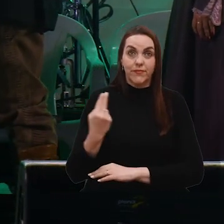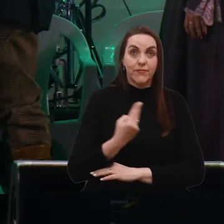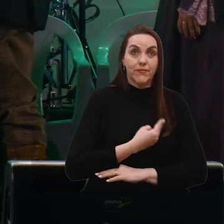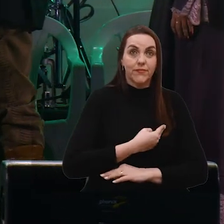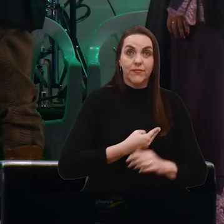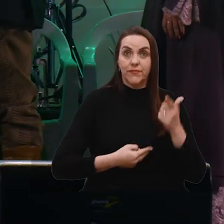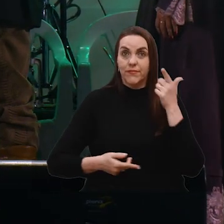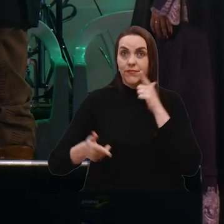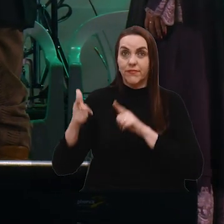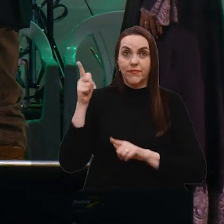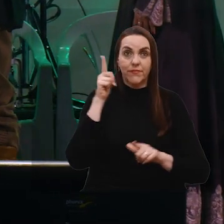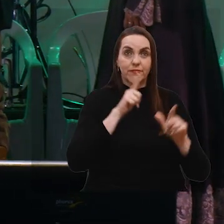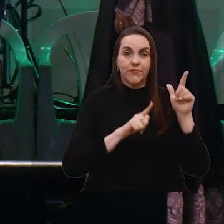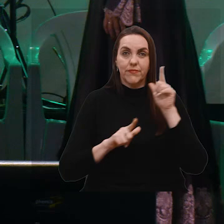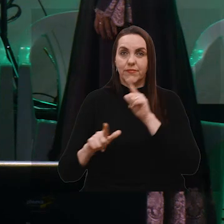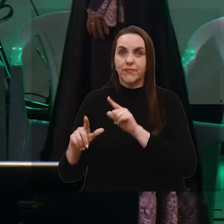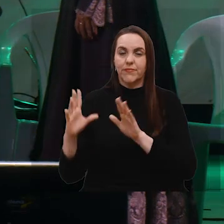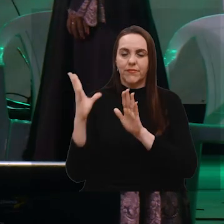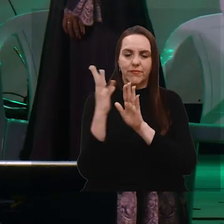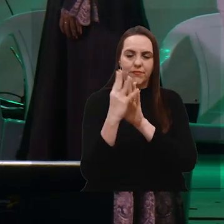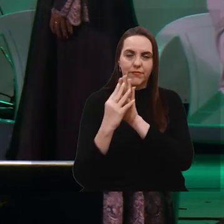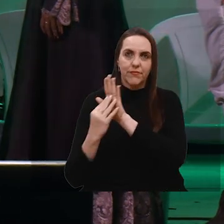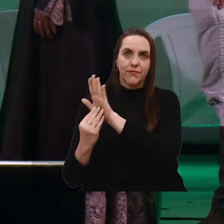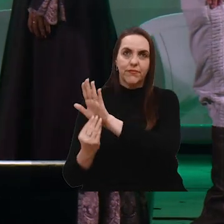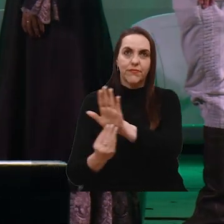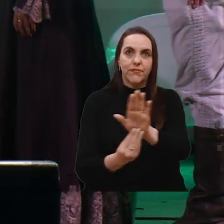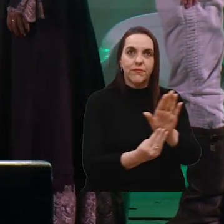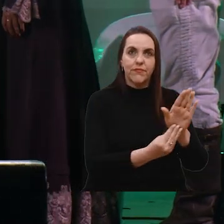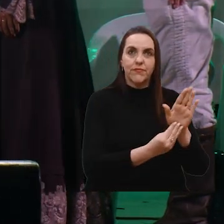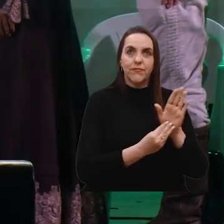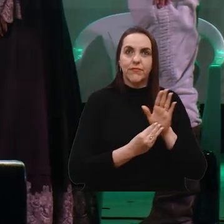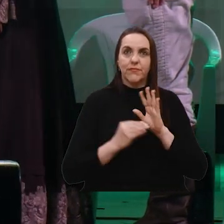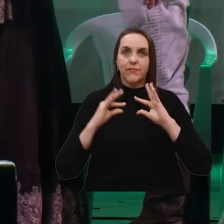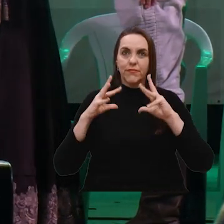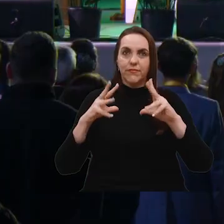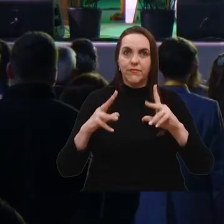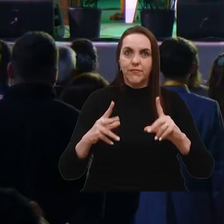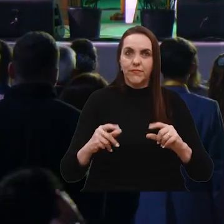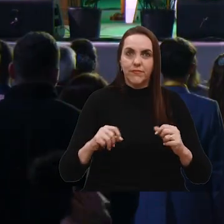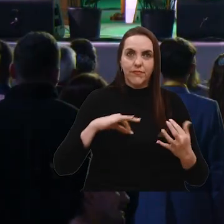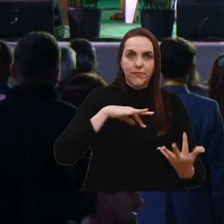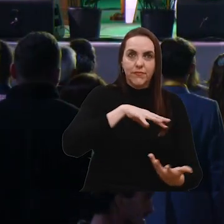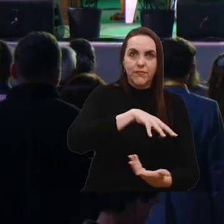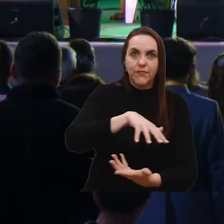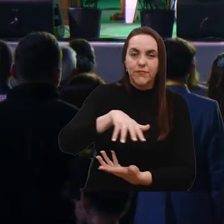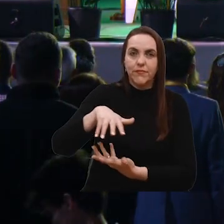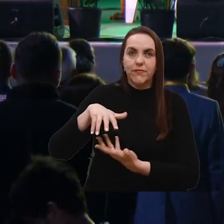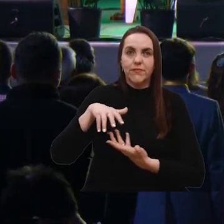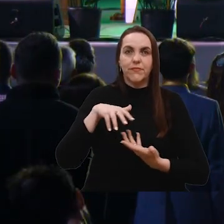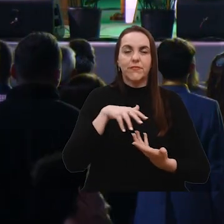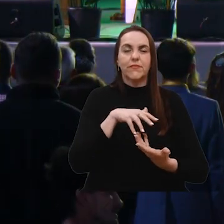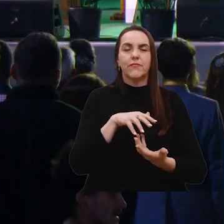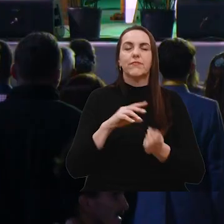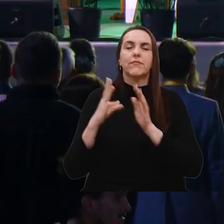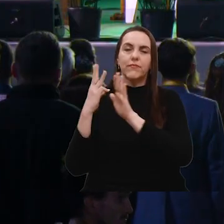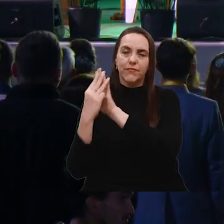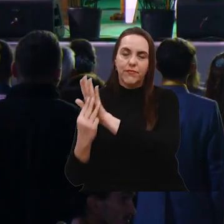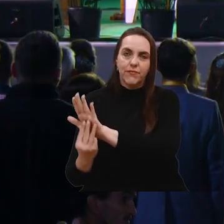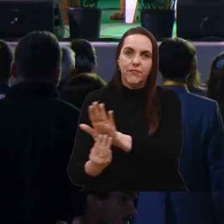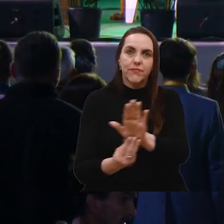ímpia, injusta guerra. Sirvam nossas façanhas